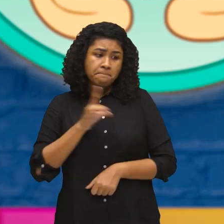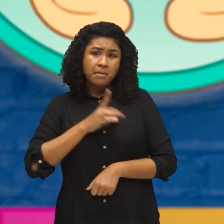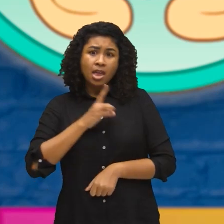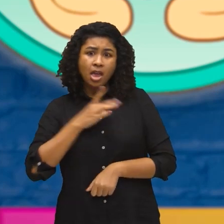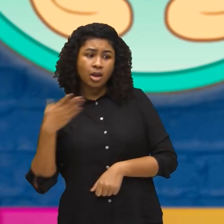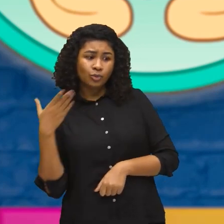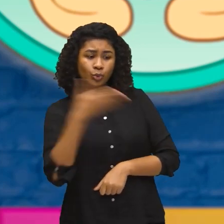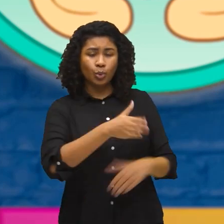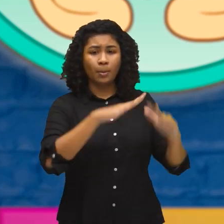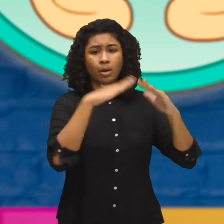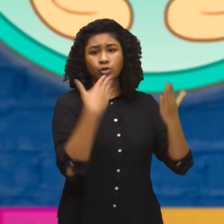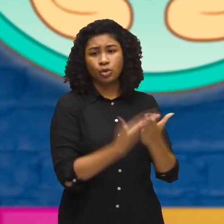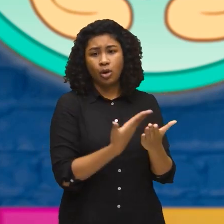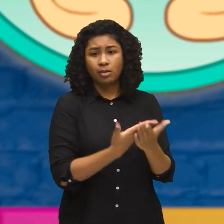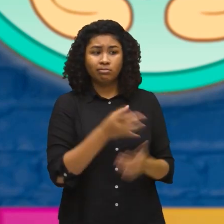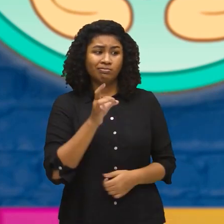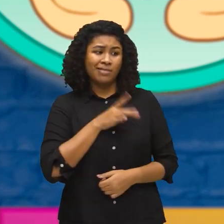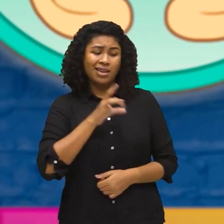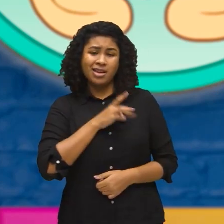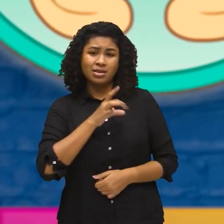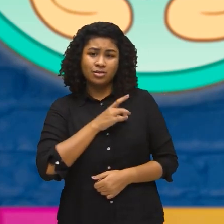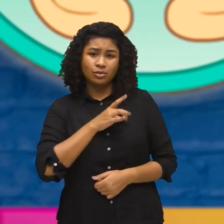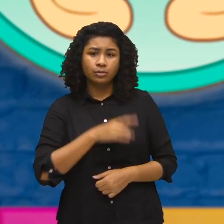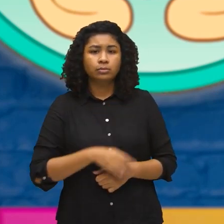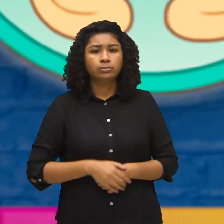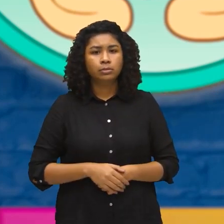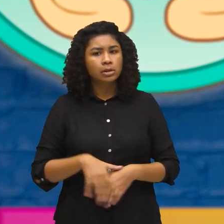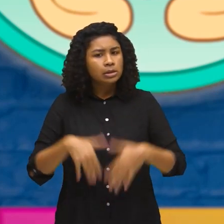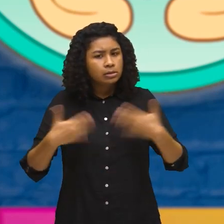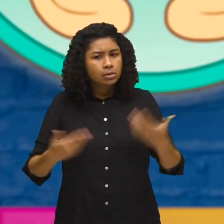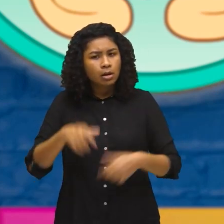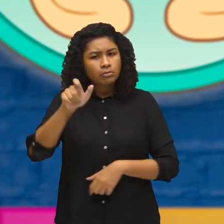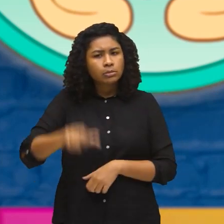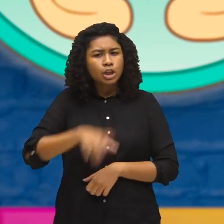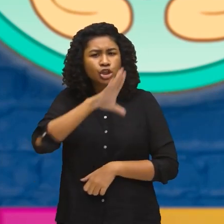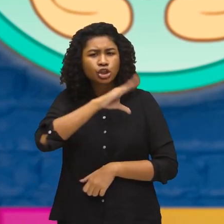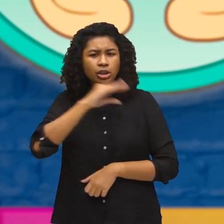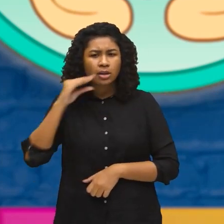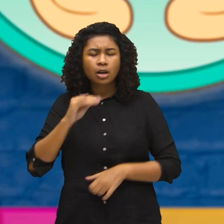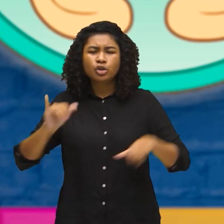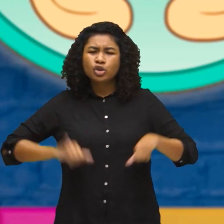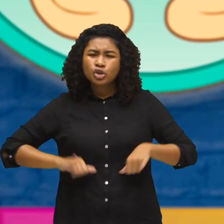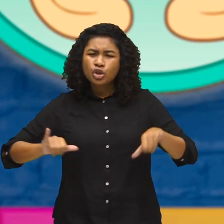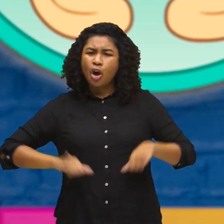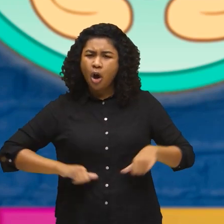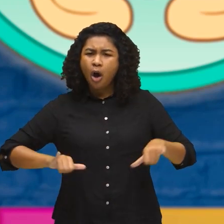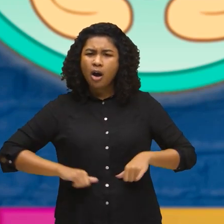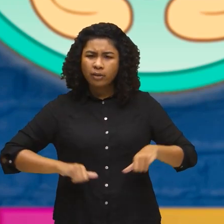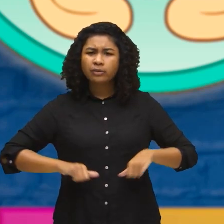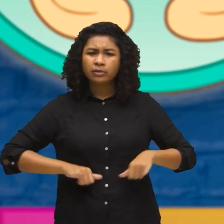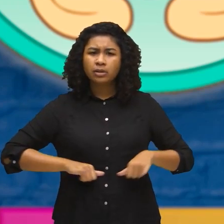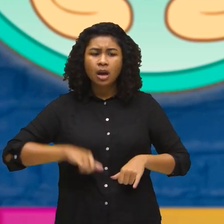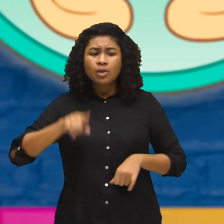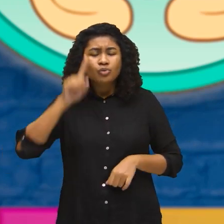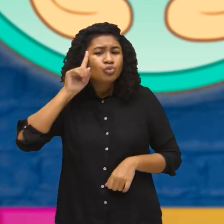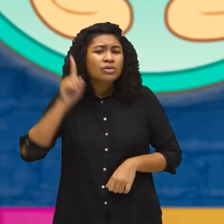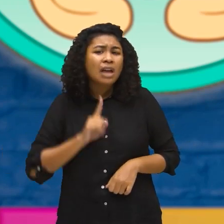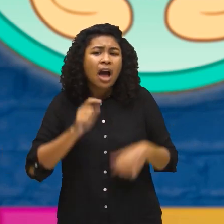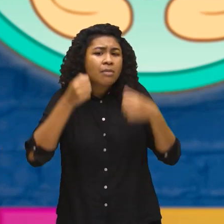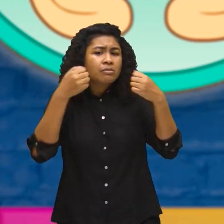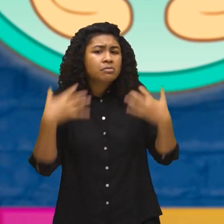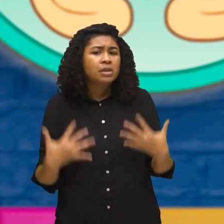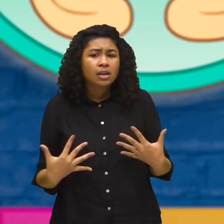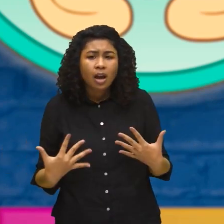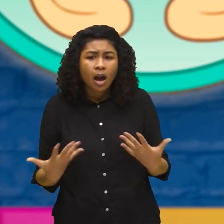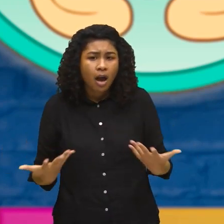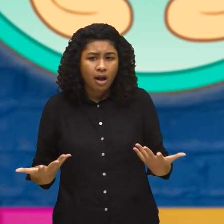gente precisa, geralmente, as crianças vítimas desse acontecimento, elas não sabem explicar,